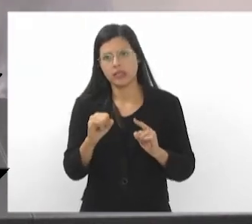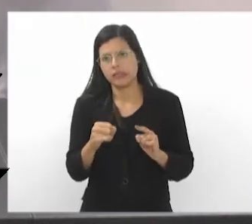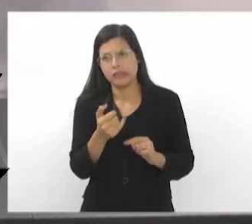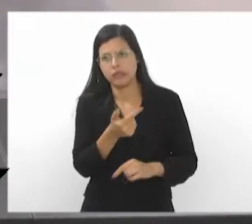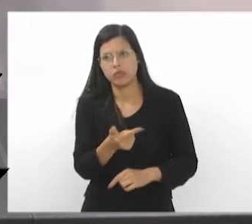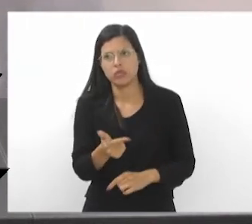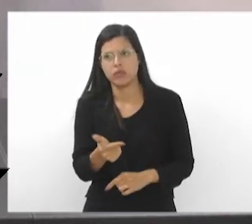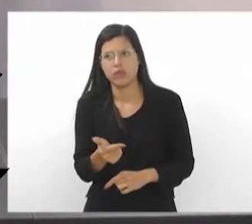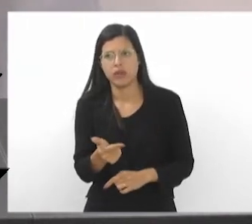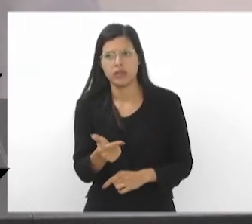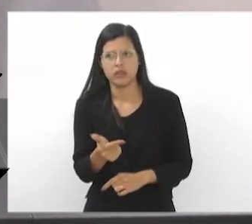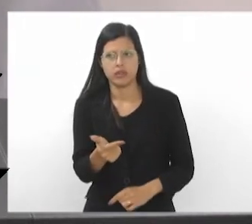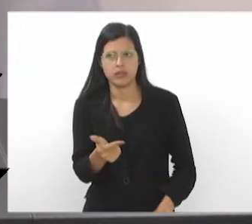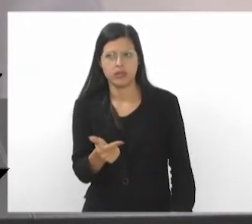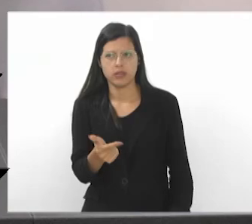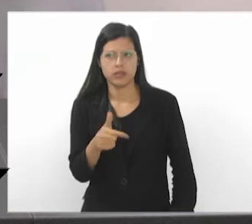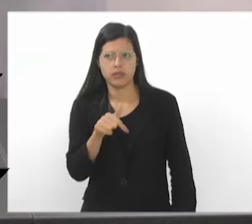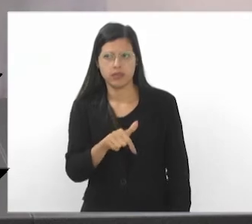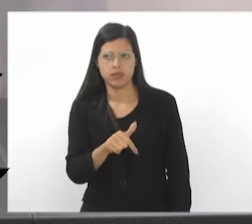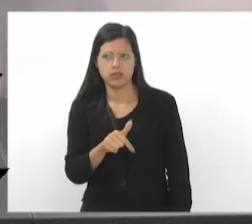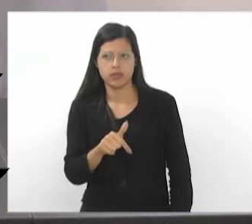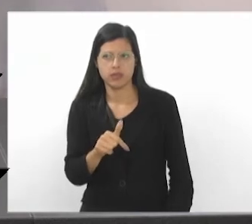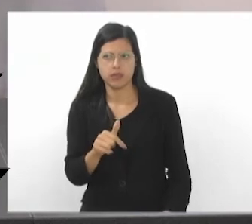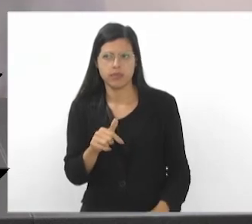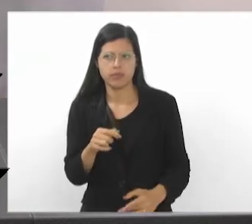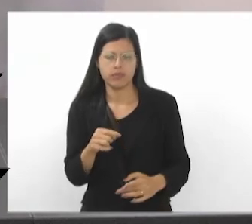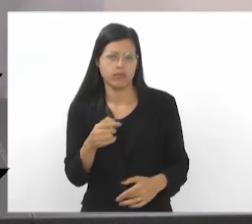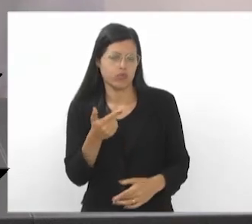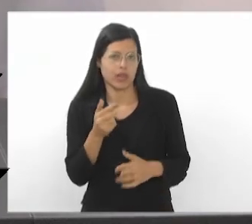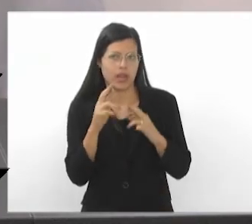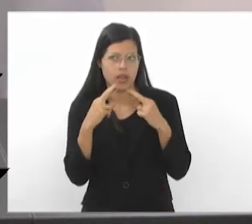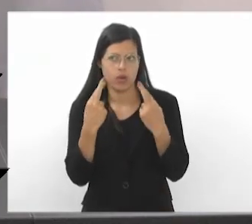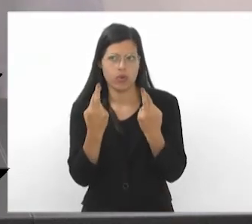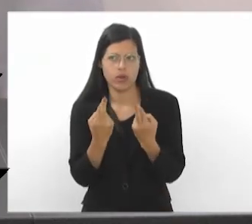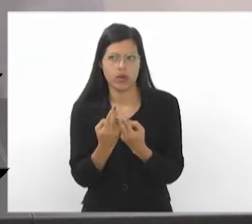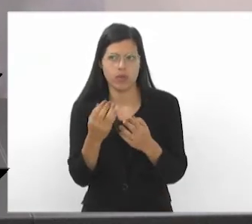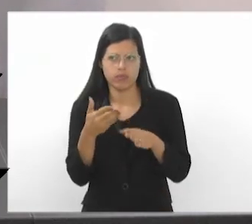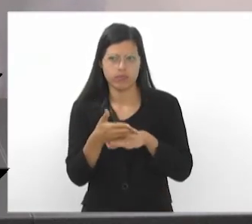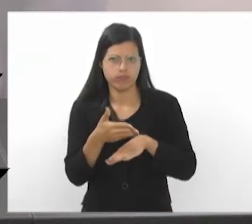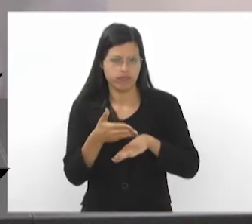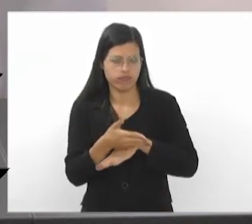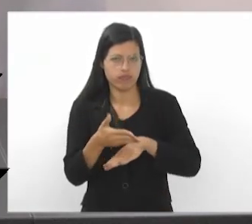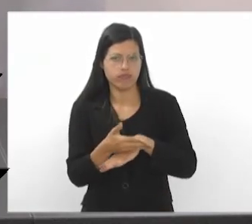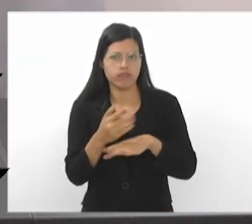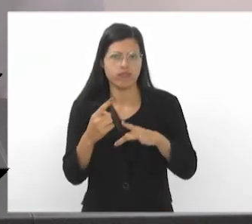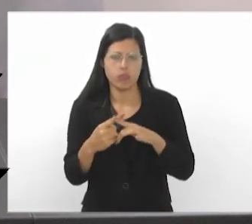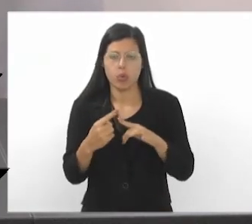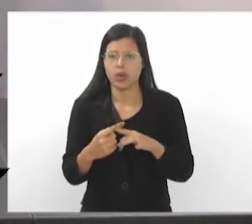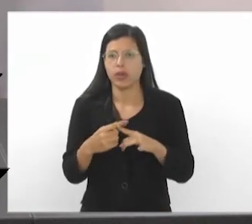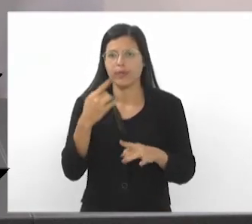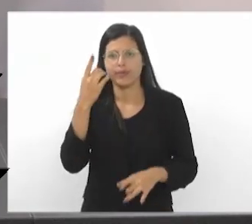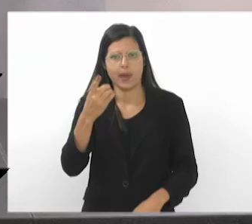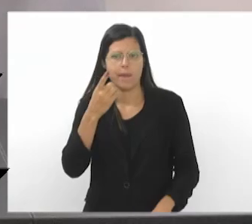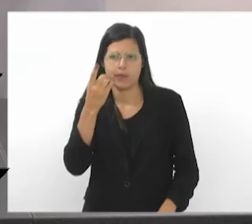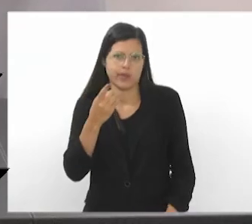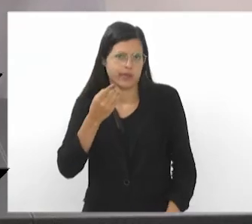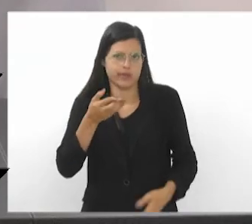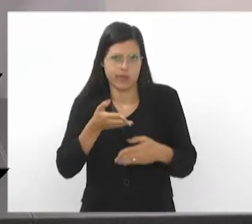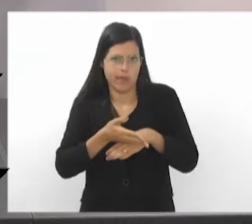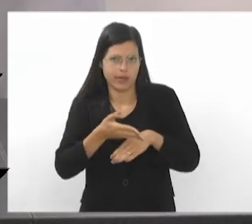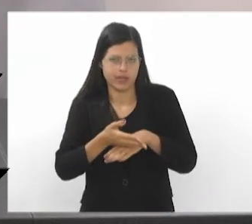reunião presencial. Infelizmente, os colegas não participam das parcas tentativas que fizemos de tentar fazer reunião